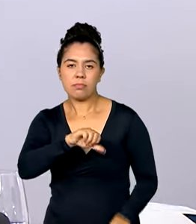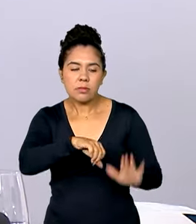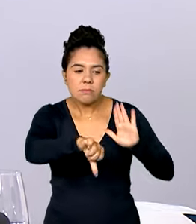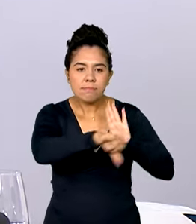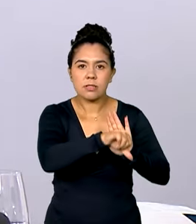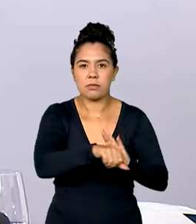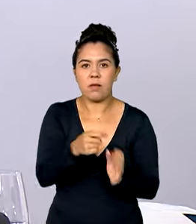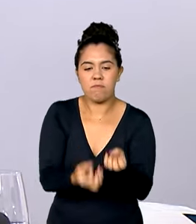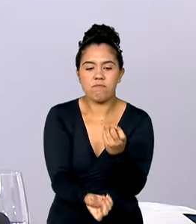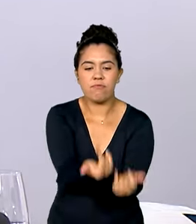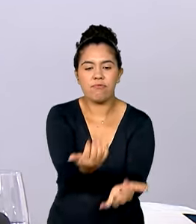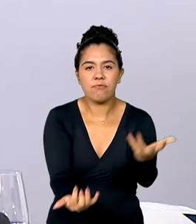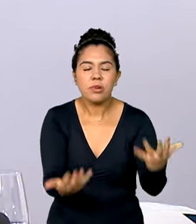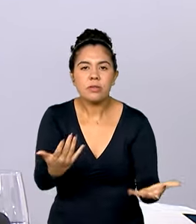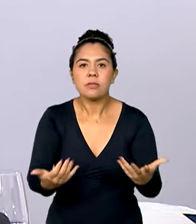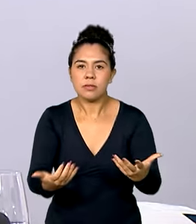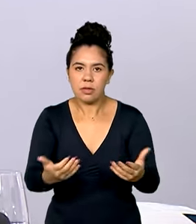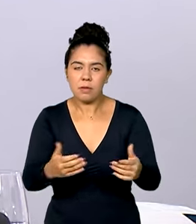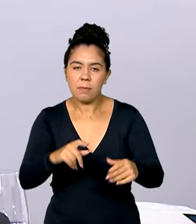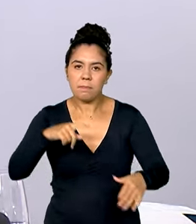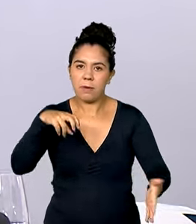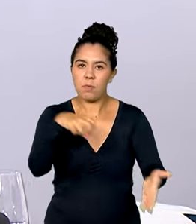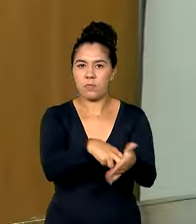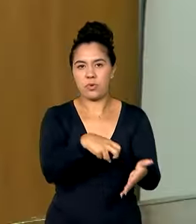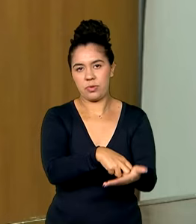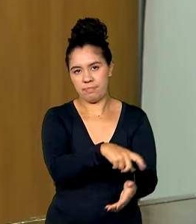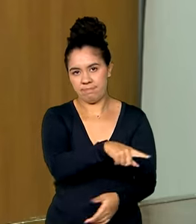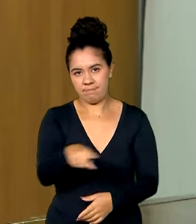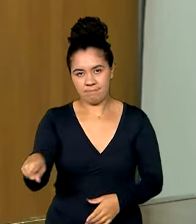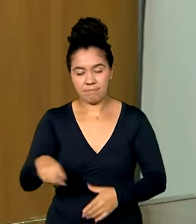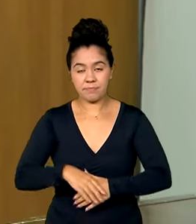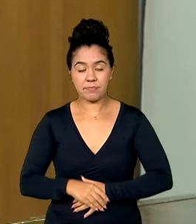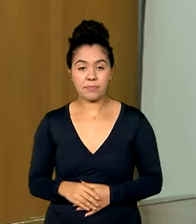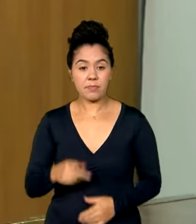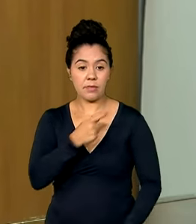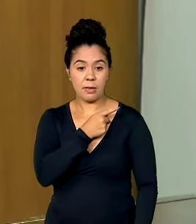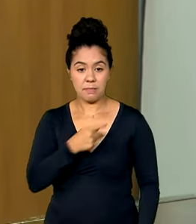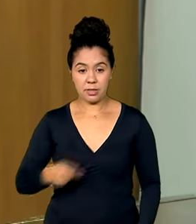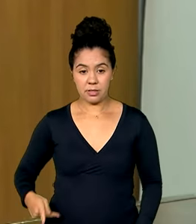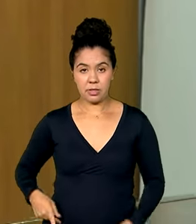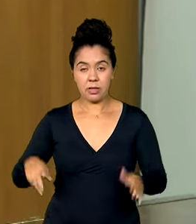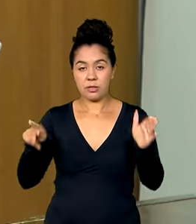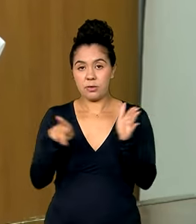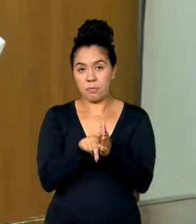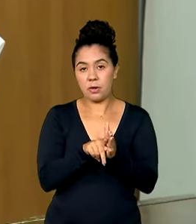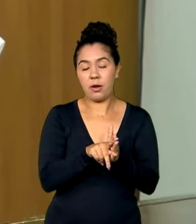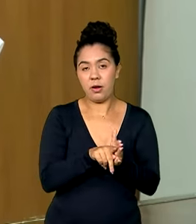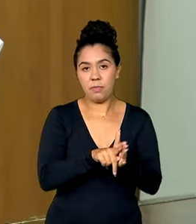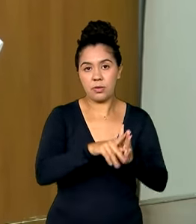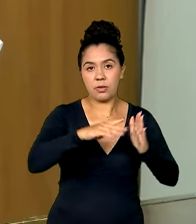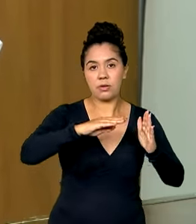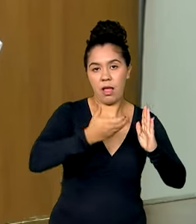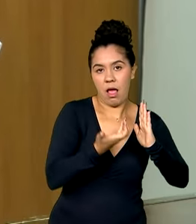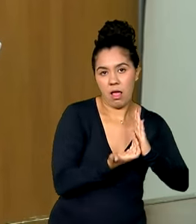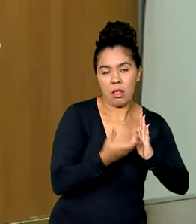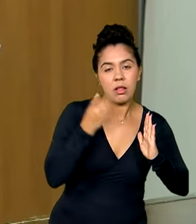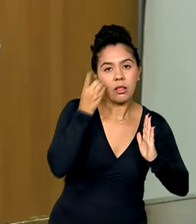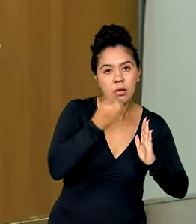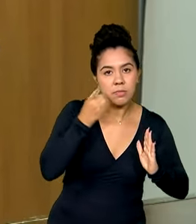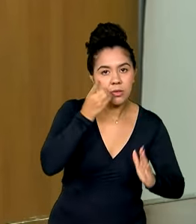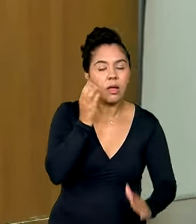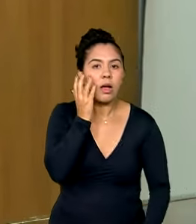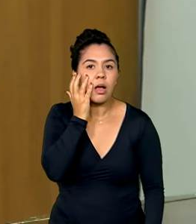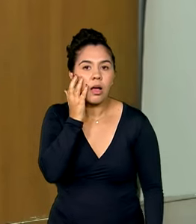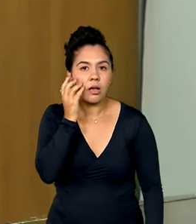serem instaurados para poder punir essas pessoas. Para o presidente da Câmara, a atuação do crime organizado em parte